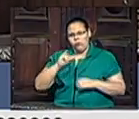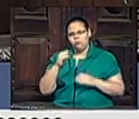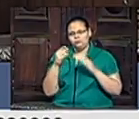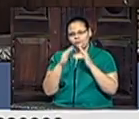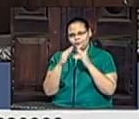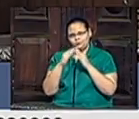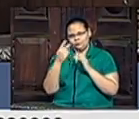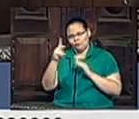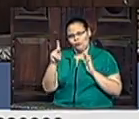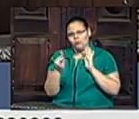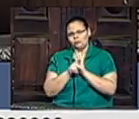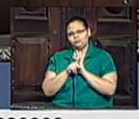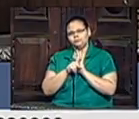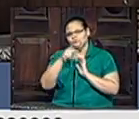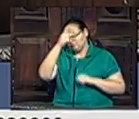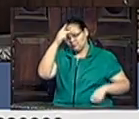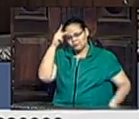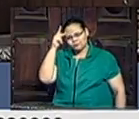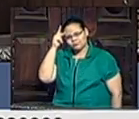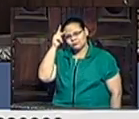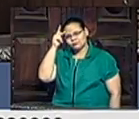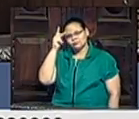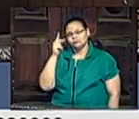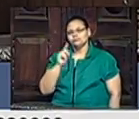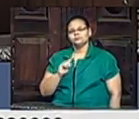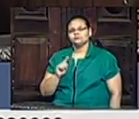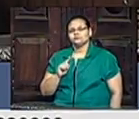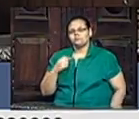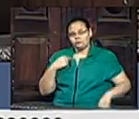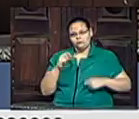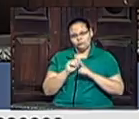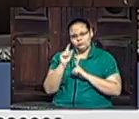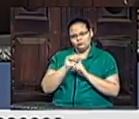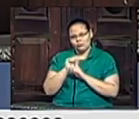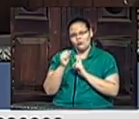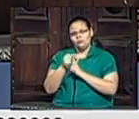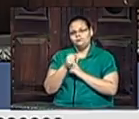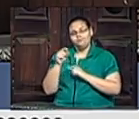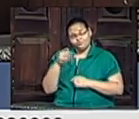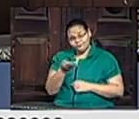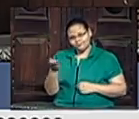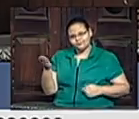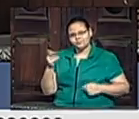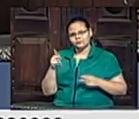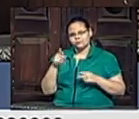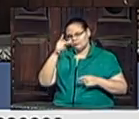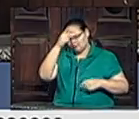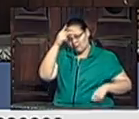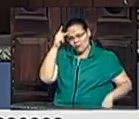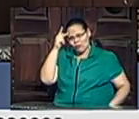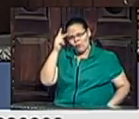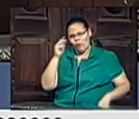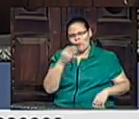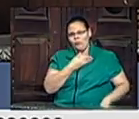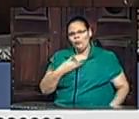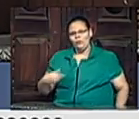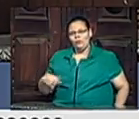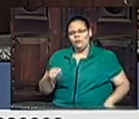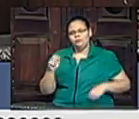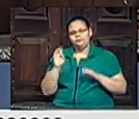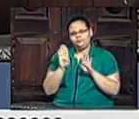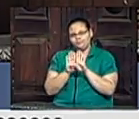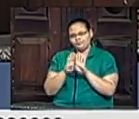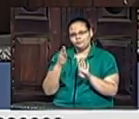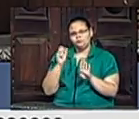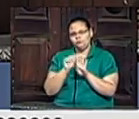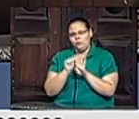sua casa. Essas pessoas, enquanto isso, receberiam aluguel social. São essas pessoas que esse governo bateu na porta, disse para